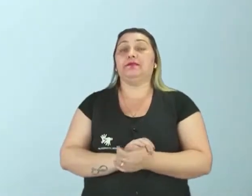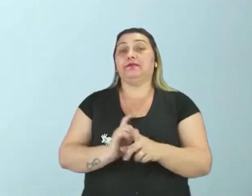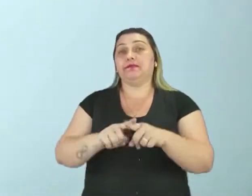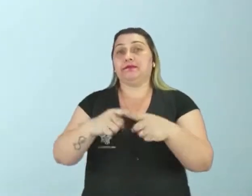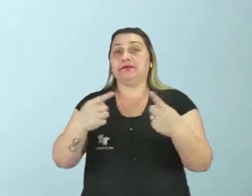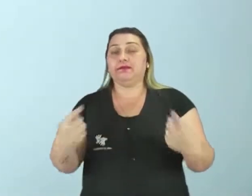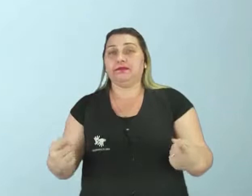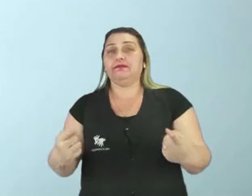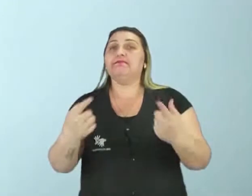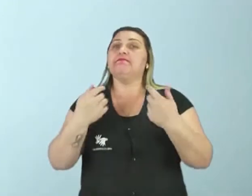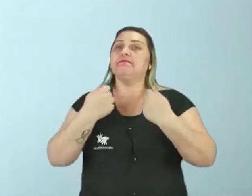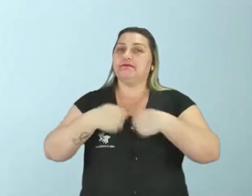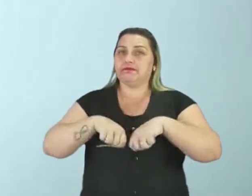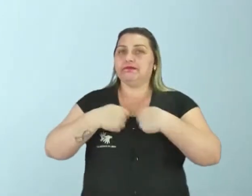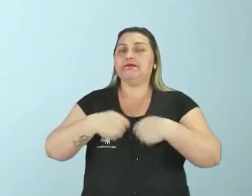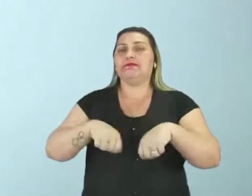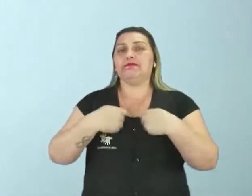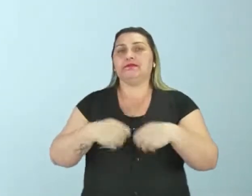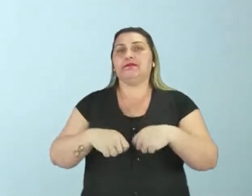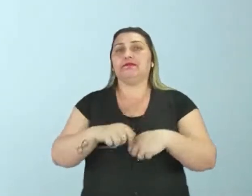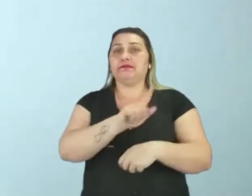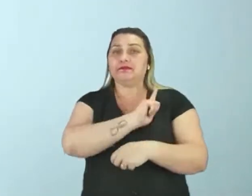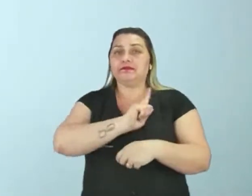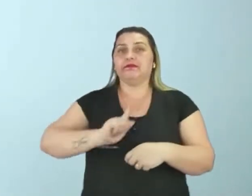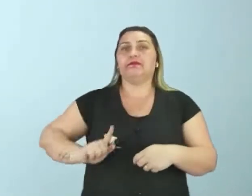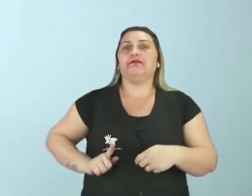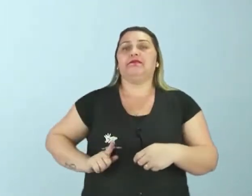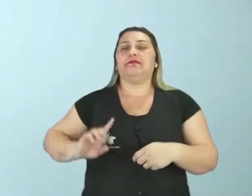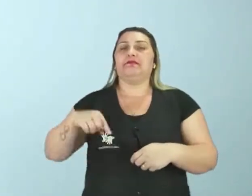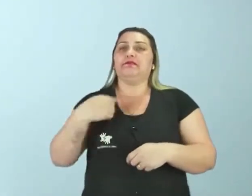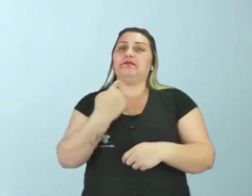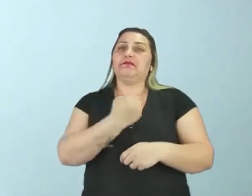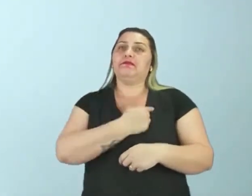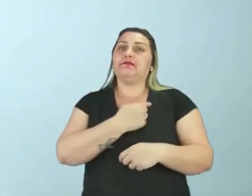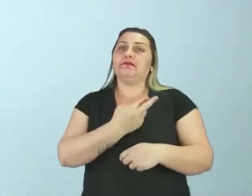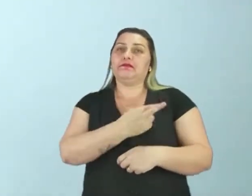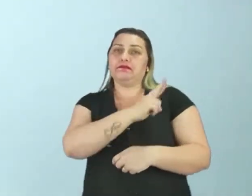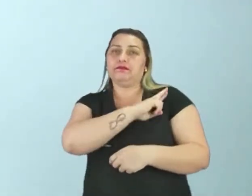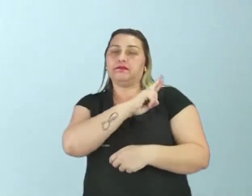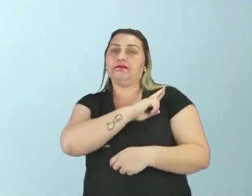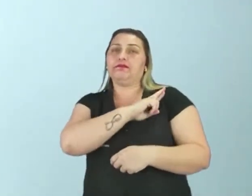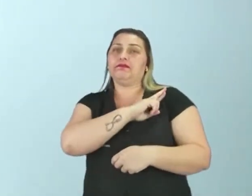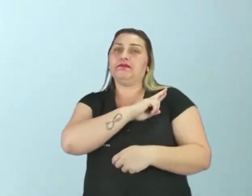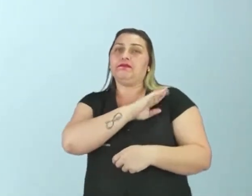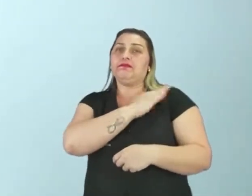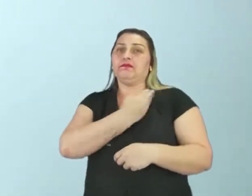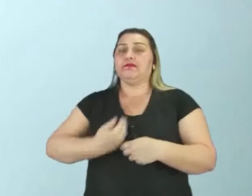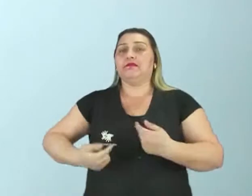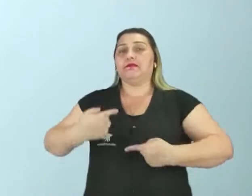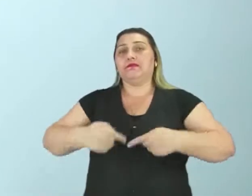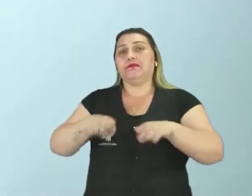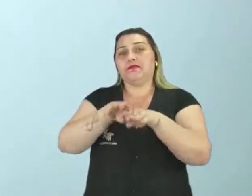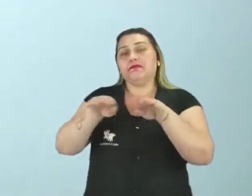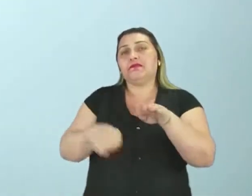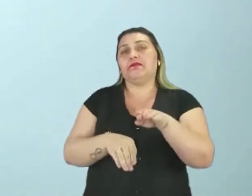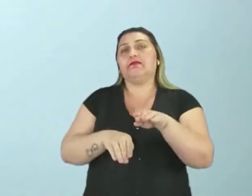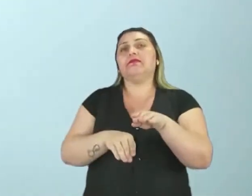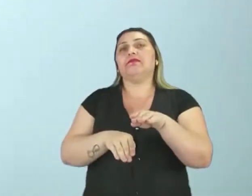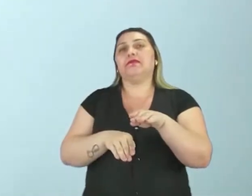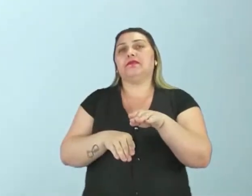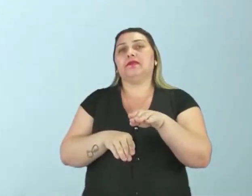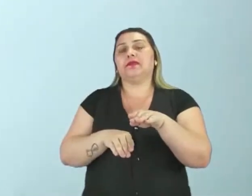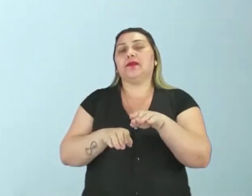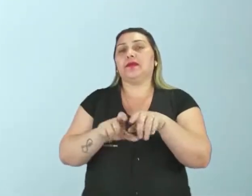porém, é necessário que o governo, nossas autoridades, criem políticas para que essa desigualdade ela